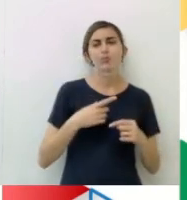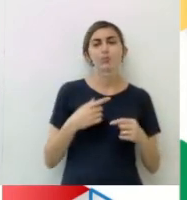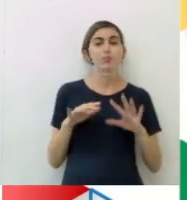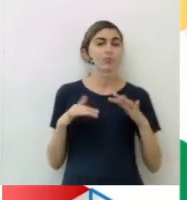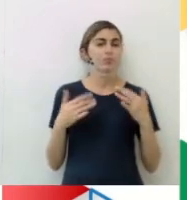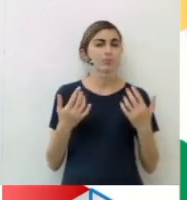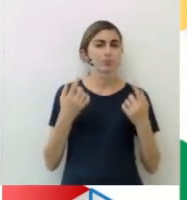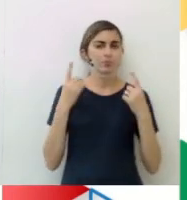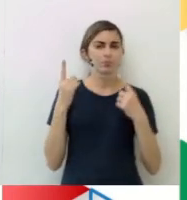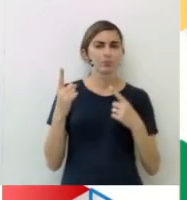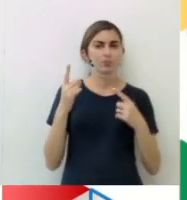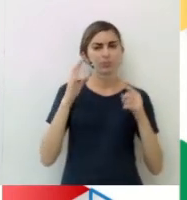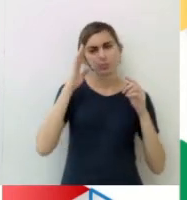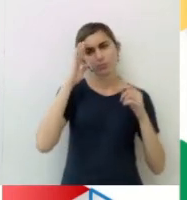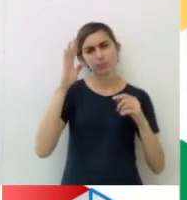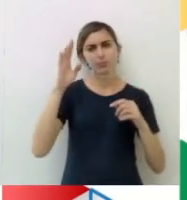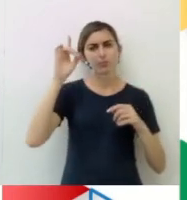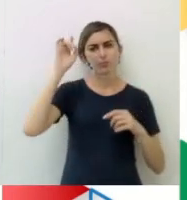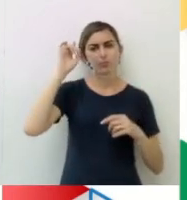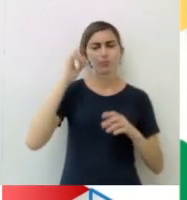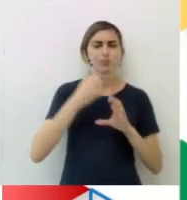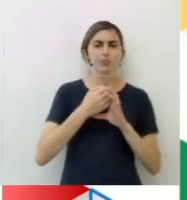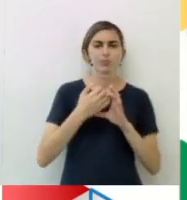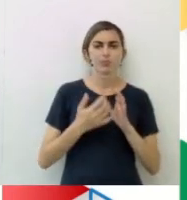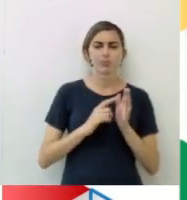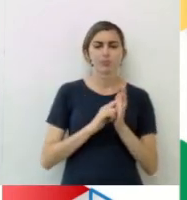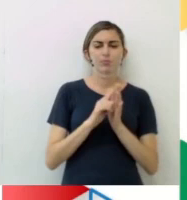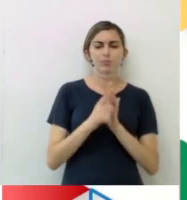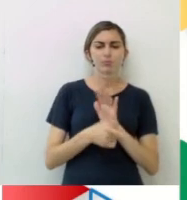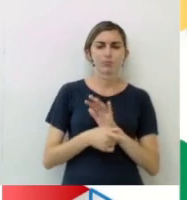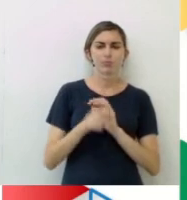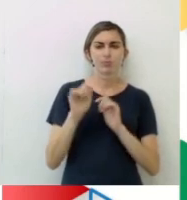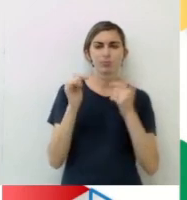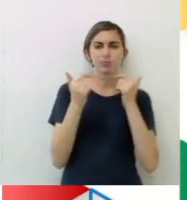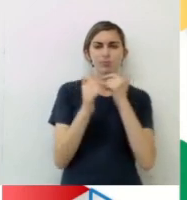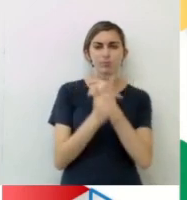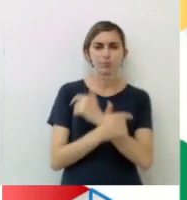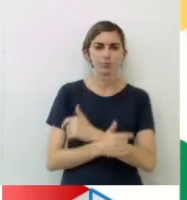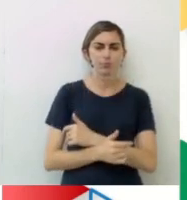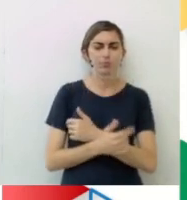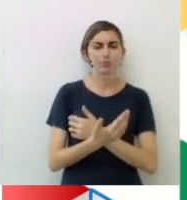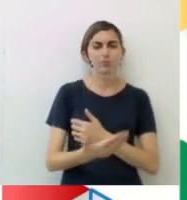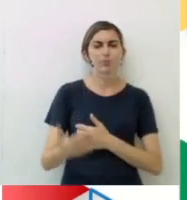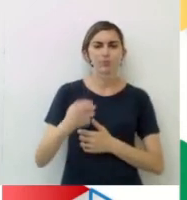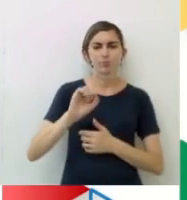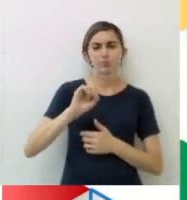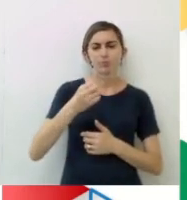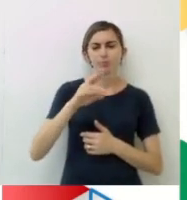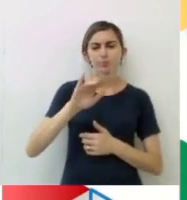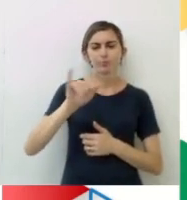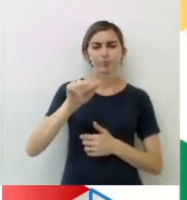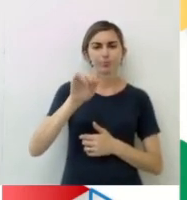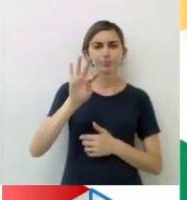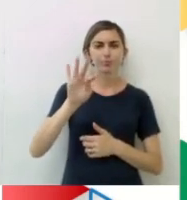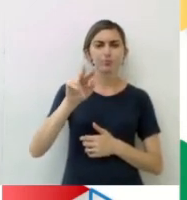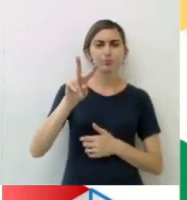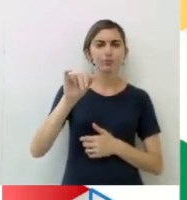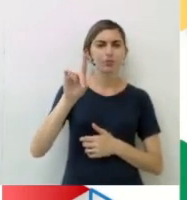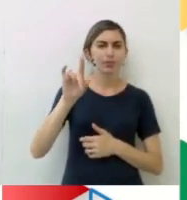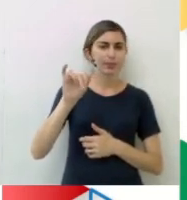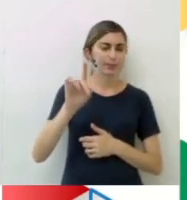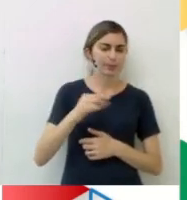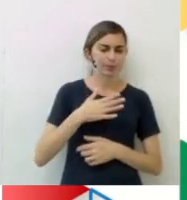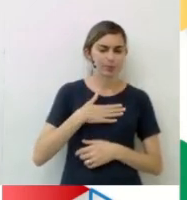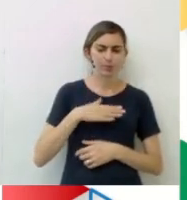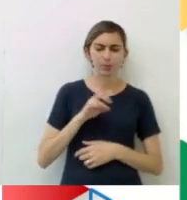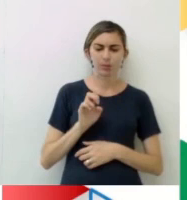olha aqui, a principal característica do gênero lírico em questão é a subjetividade. O que é subjetividade? É o